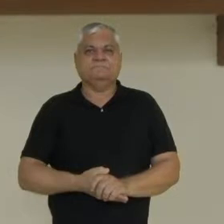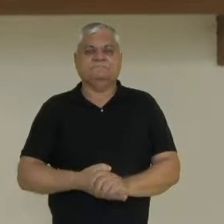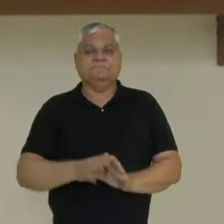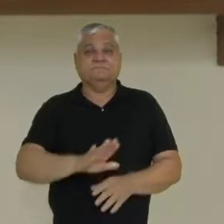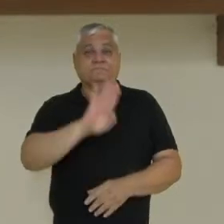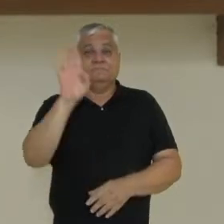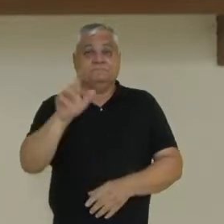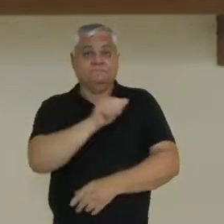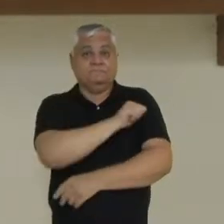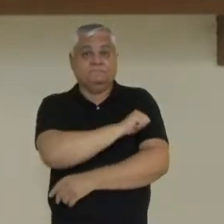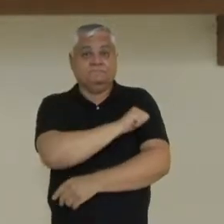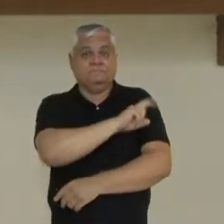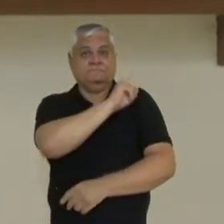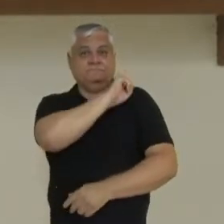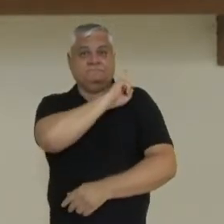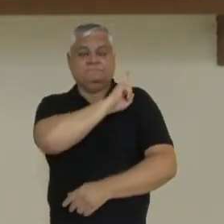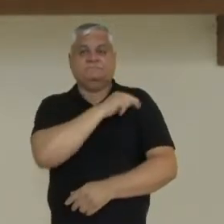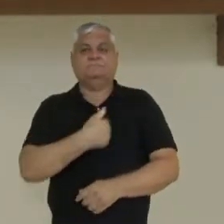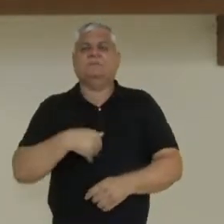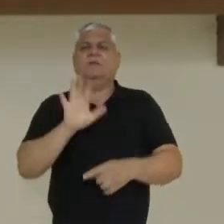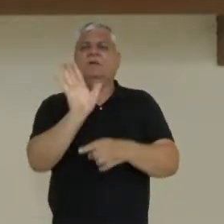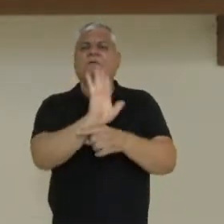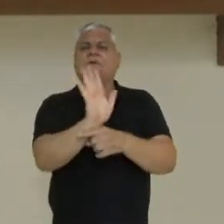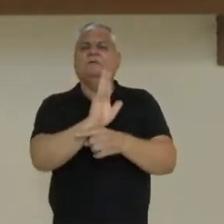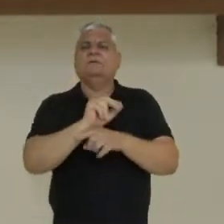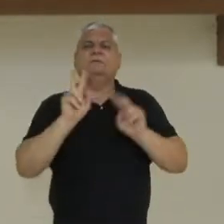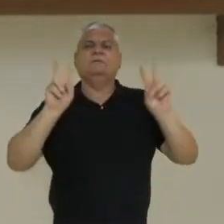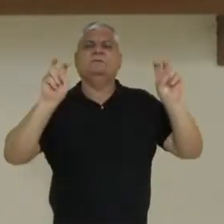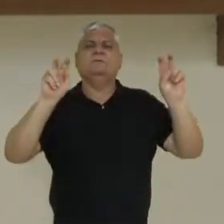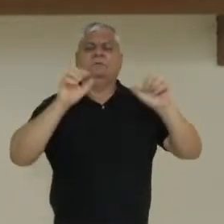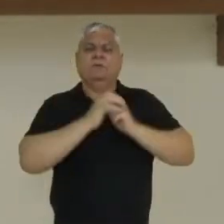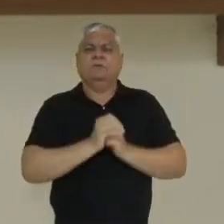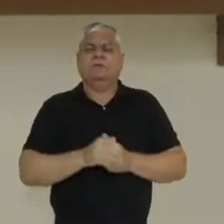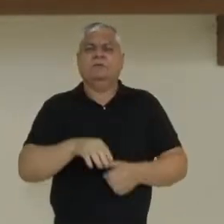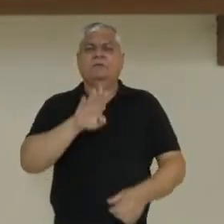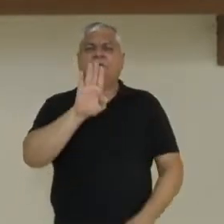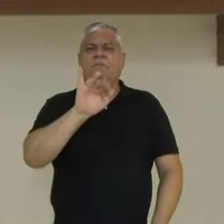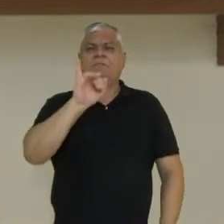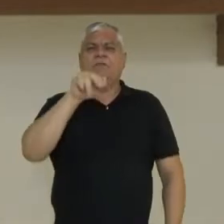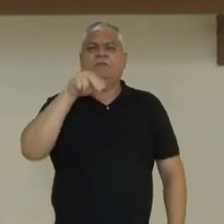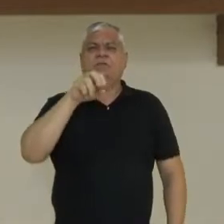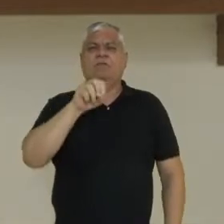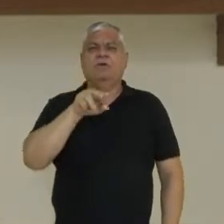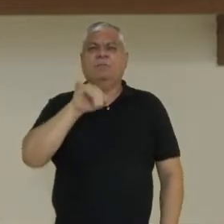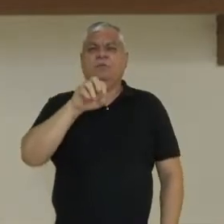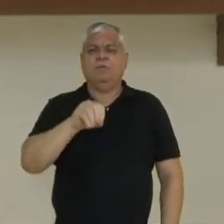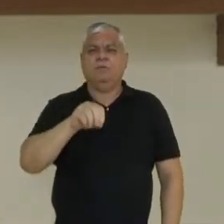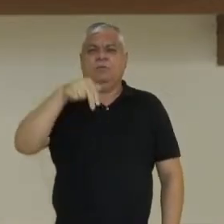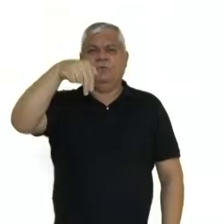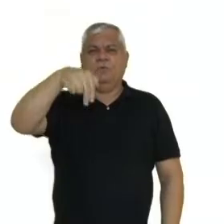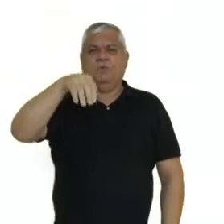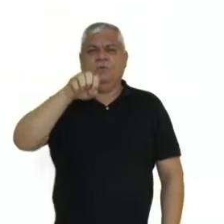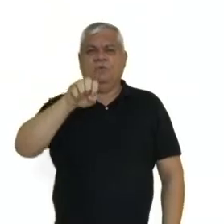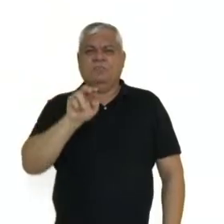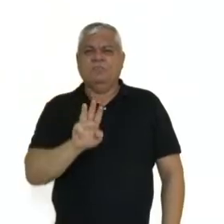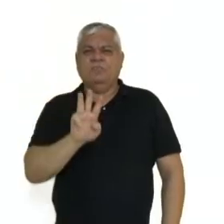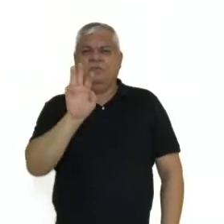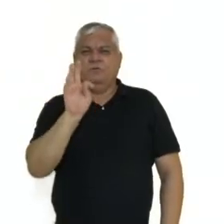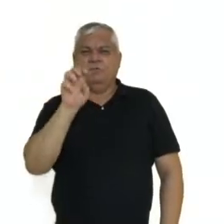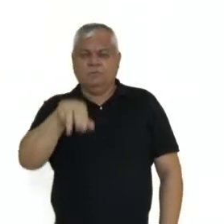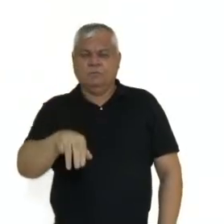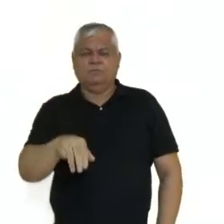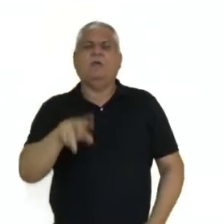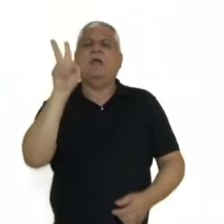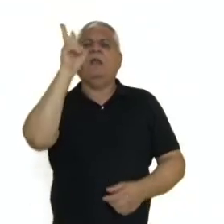Olá estudantes da 2ª série nesse vídeo nós vamos falar sobre binômio de Newton acompanhe comigo eu não vamos